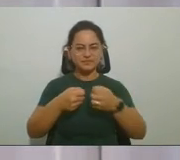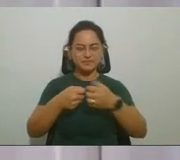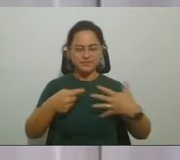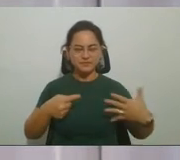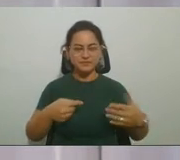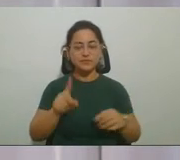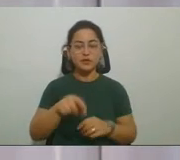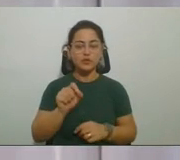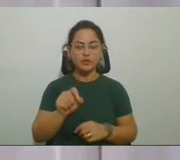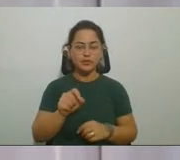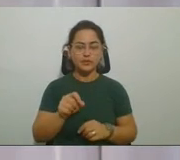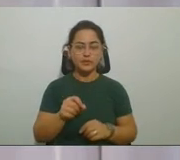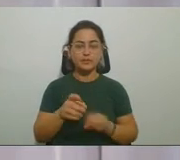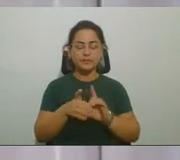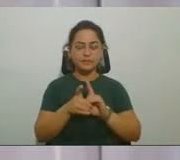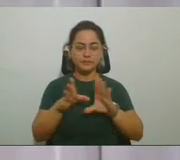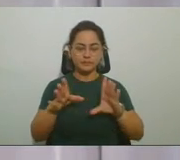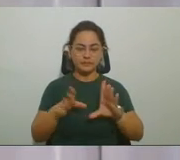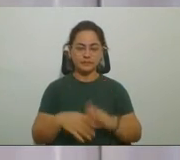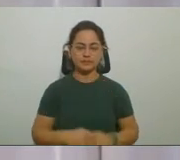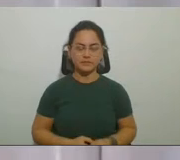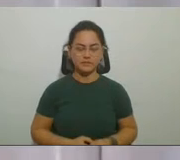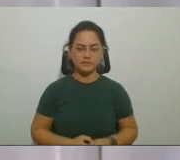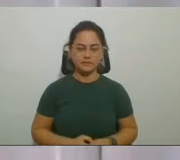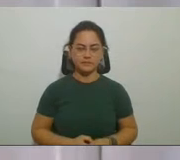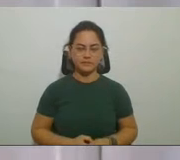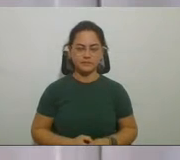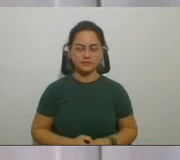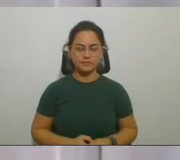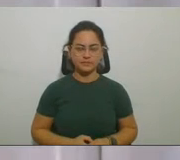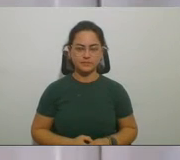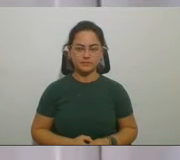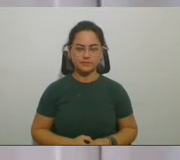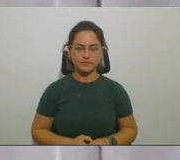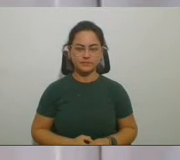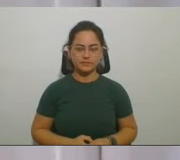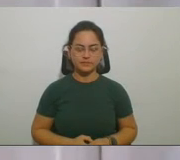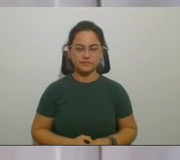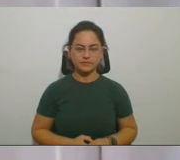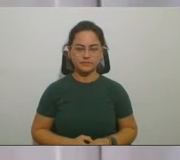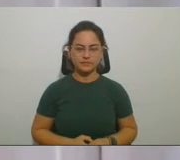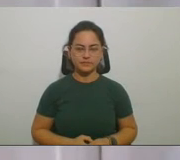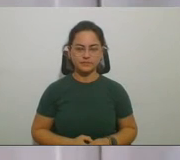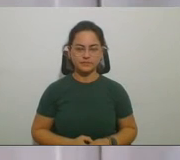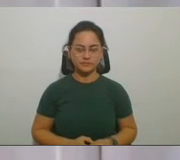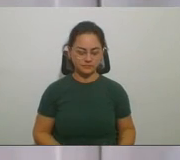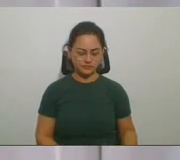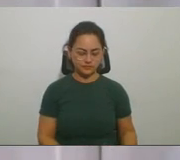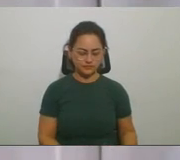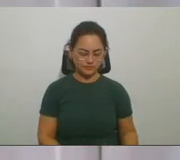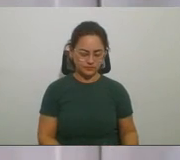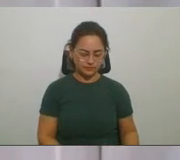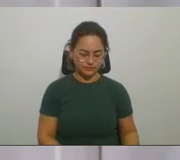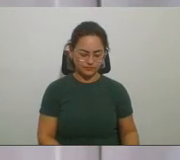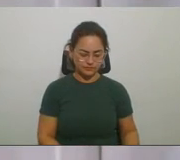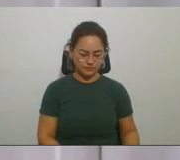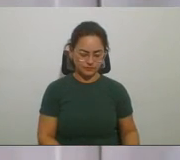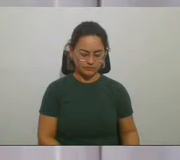intensas. O termo populismo é polissêmico e tem originado uma